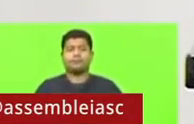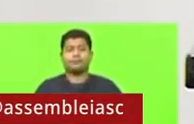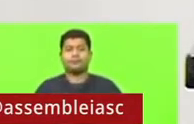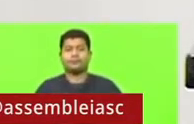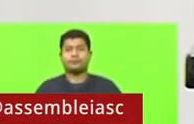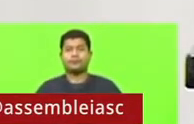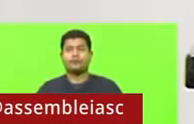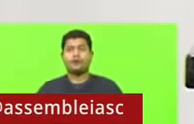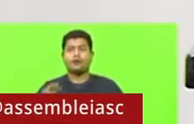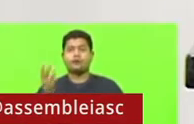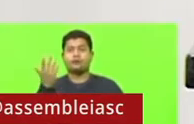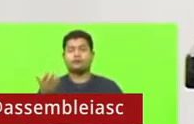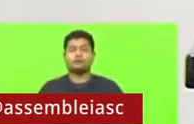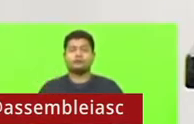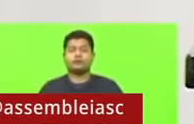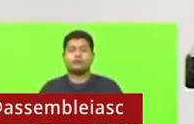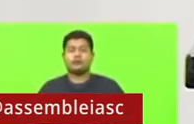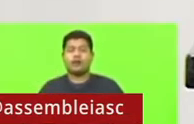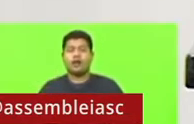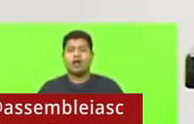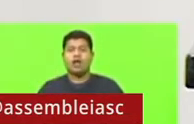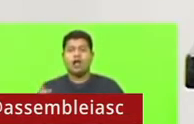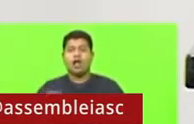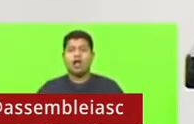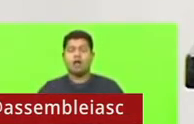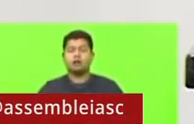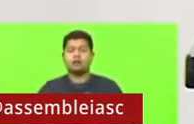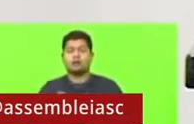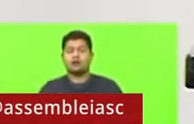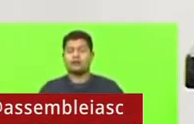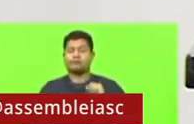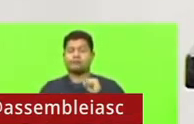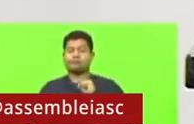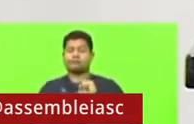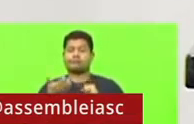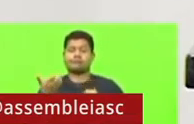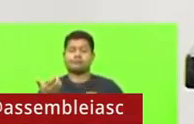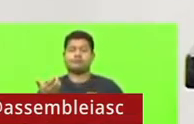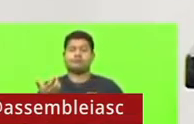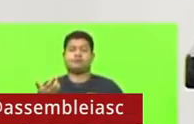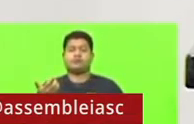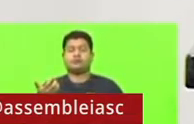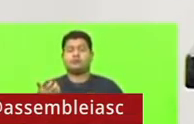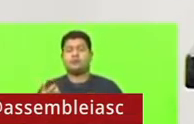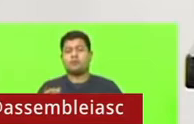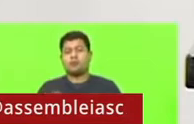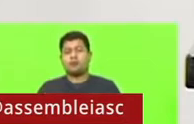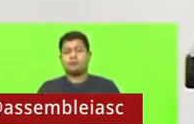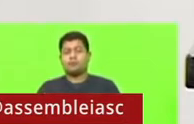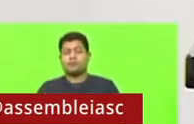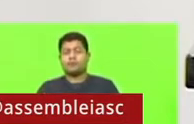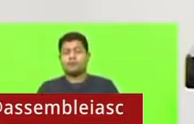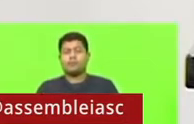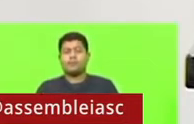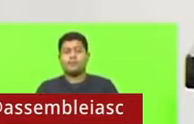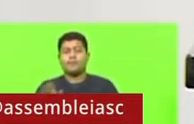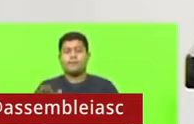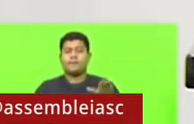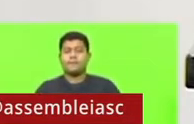o que acontece hoje é a burocracia, a gente, às